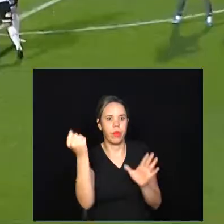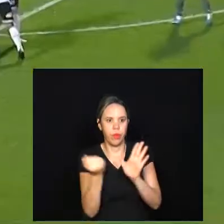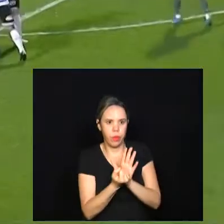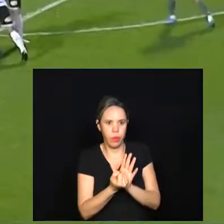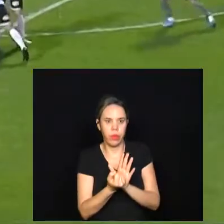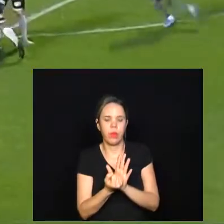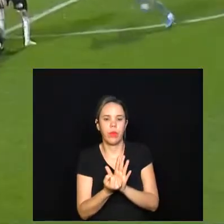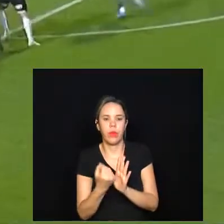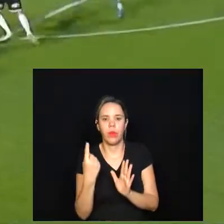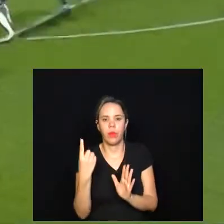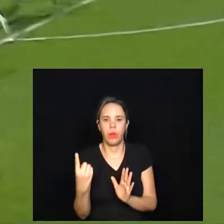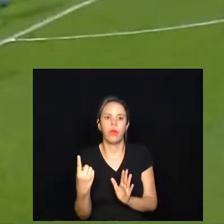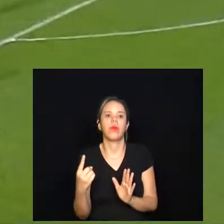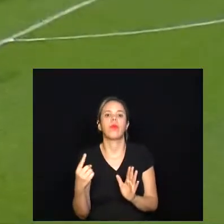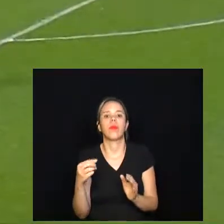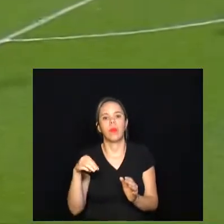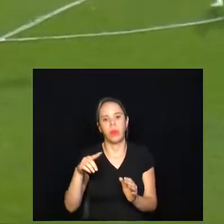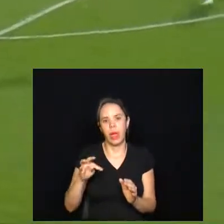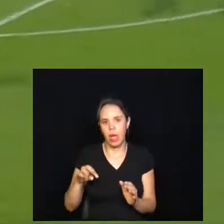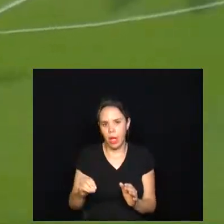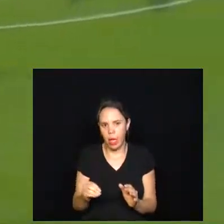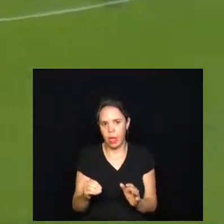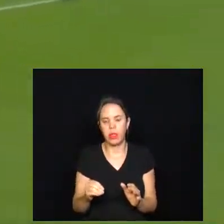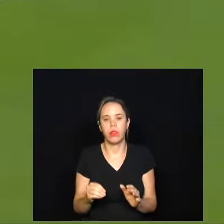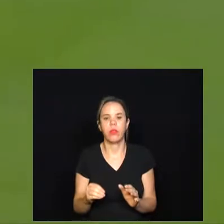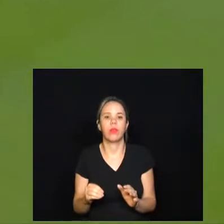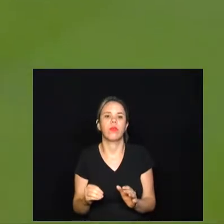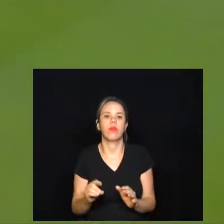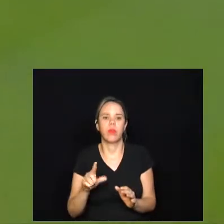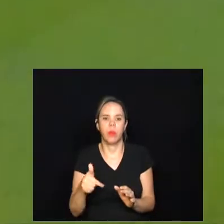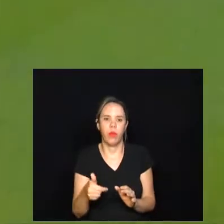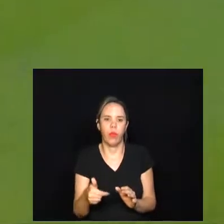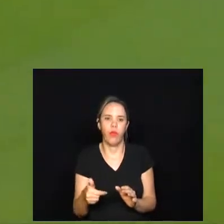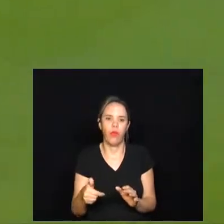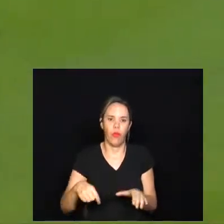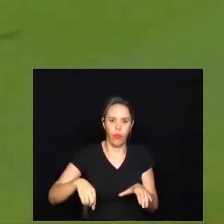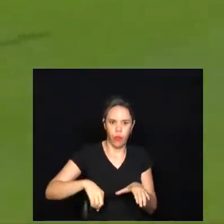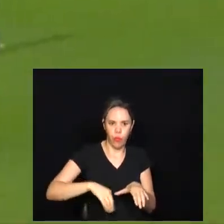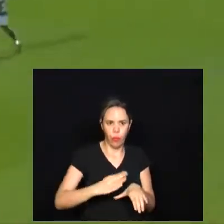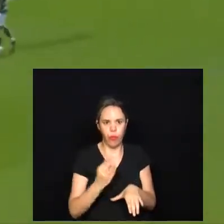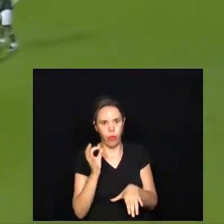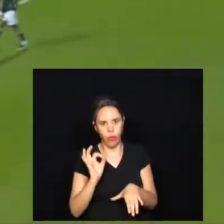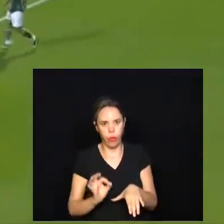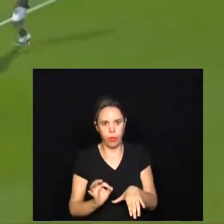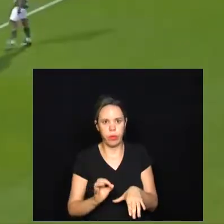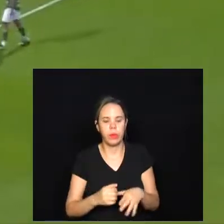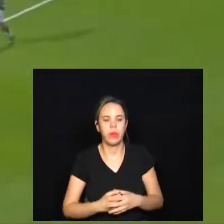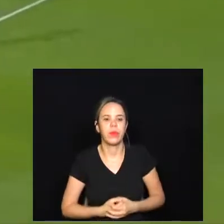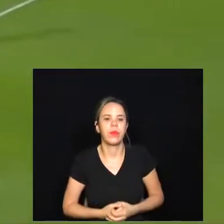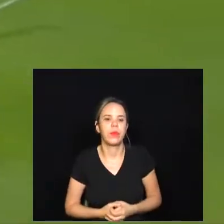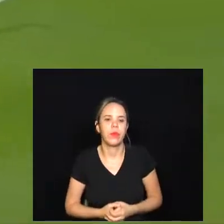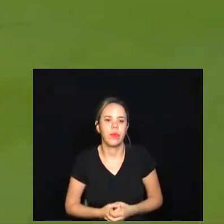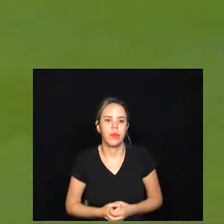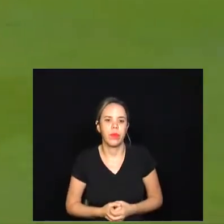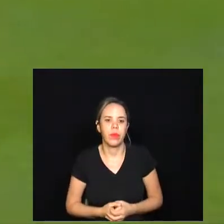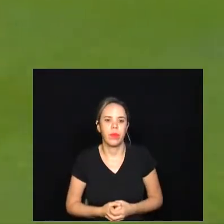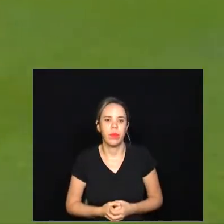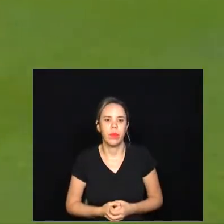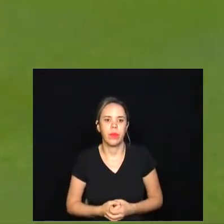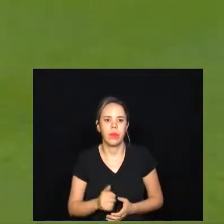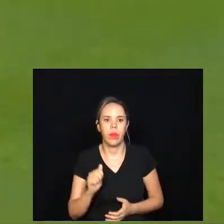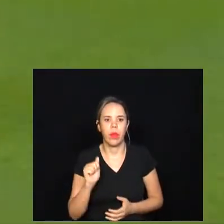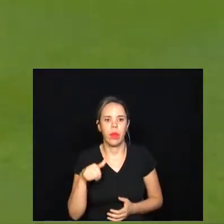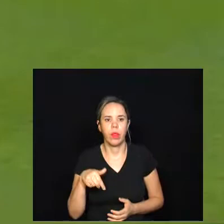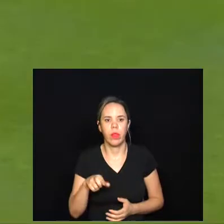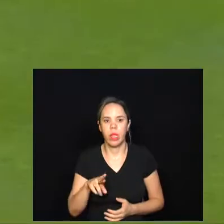marcado. O maestro Regis foi para a cobrança e acertou o travessão. No rebote, Andrigo